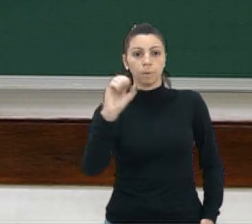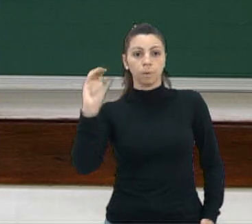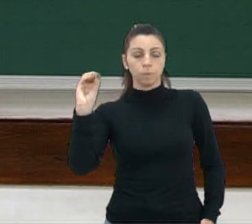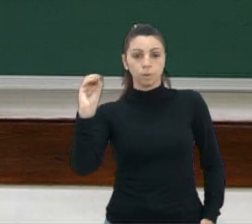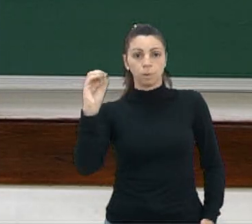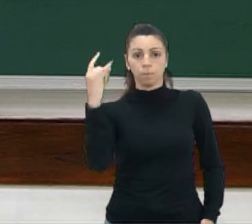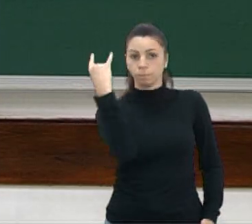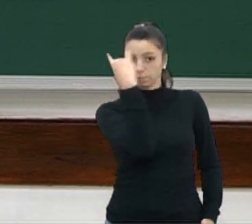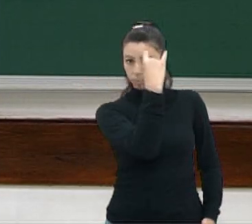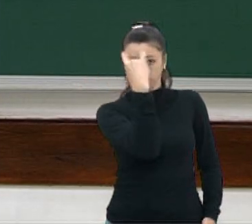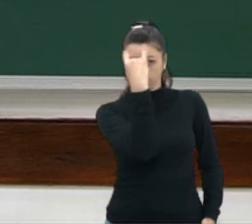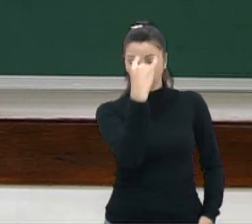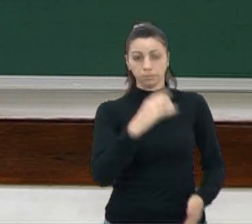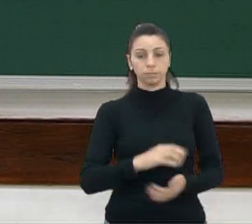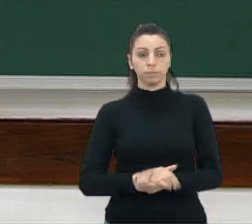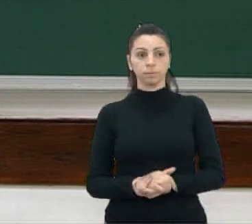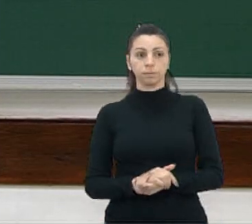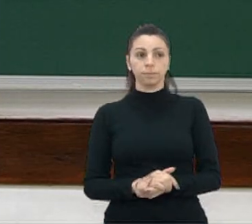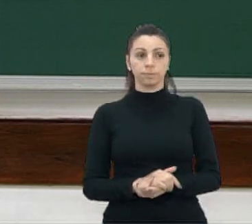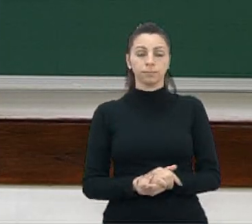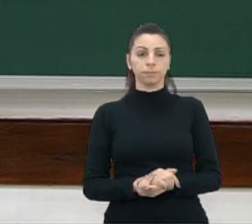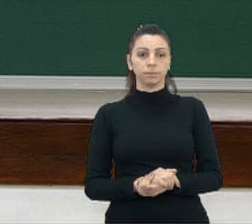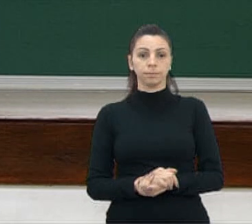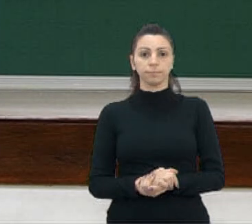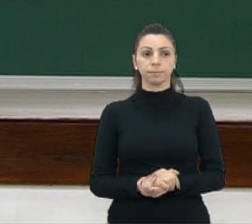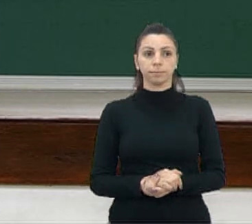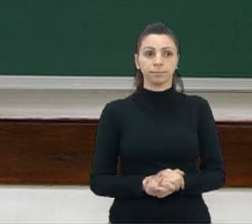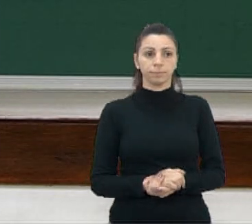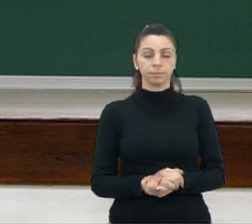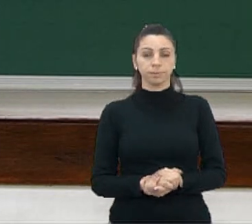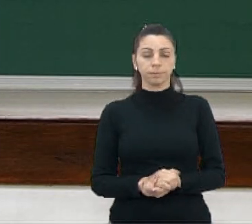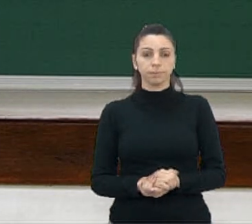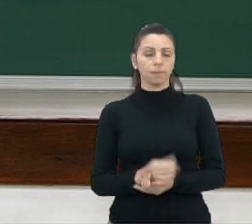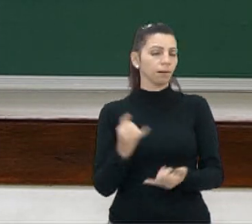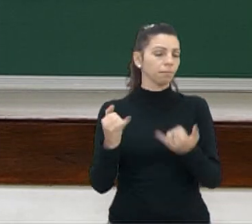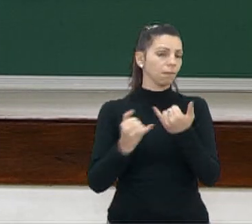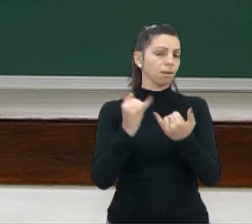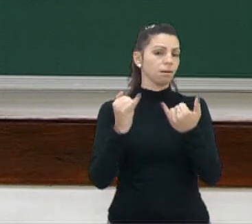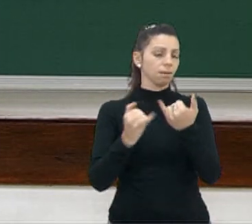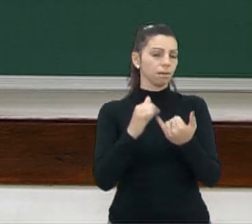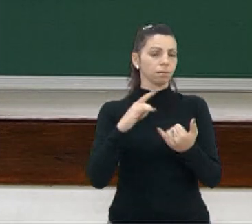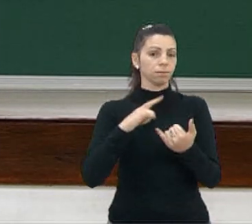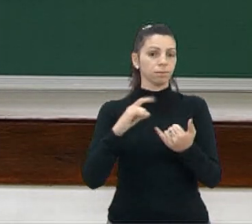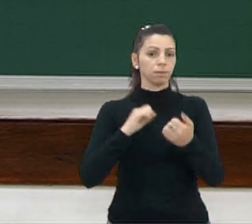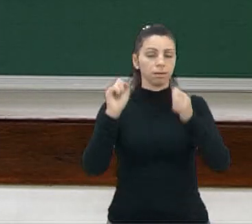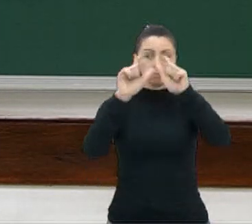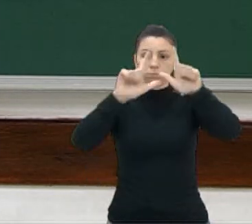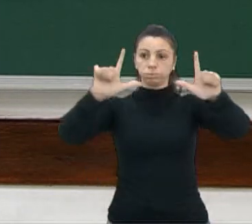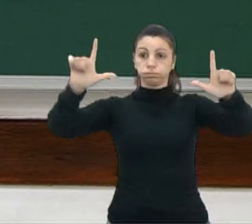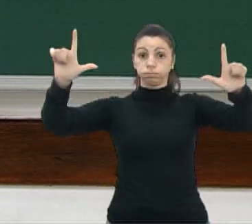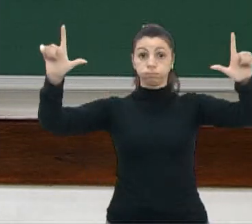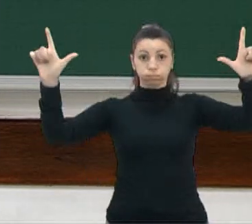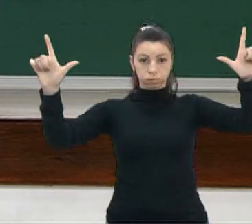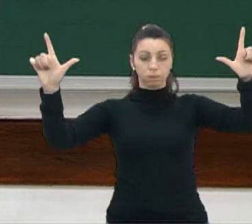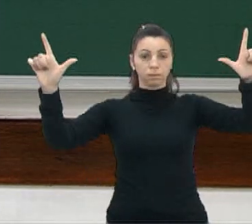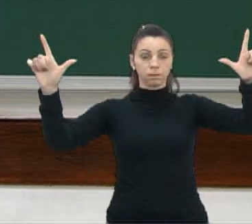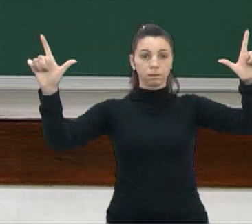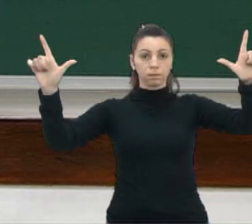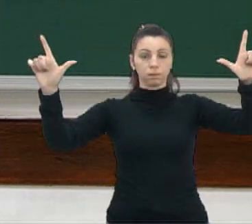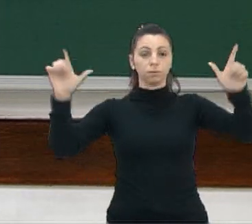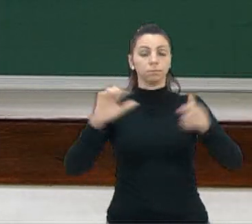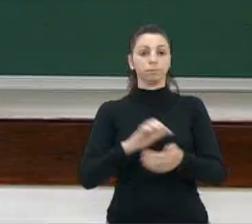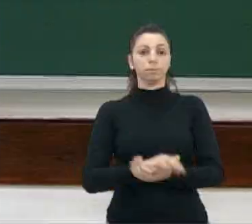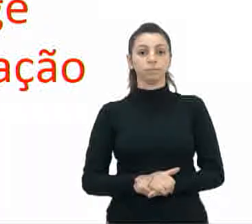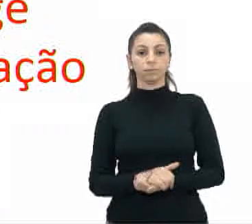uma dica, né? Por quê? Qual obra aparece? Tem um quadro, na verdade é um painel gigantesco, que chama